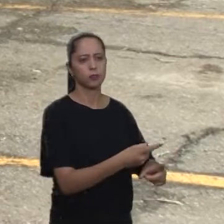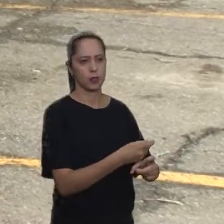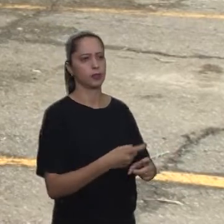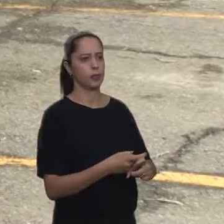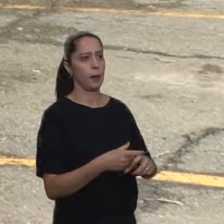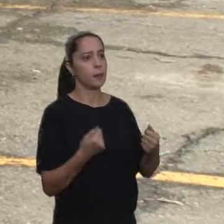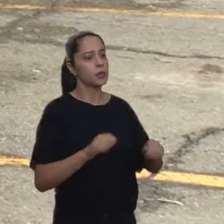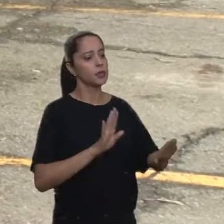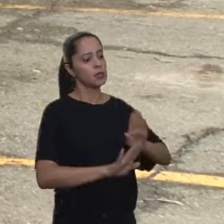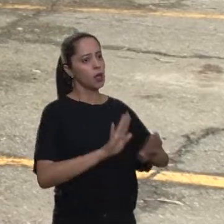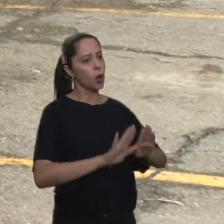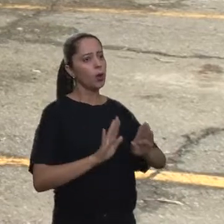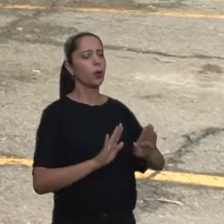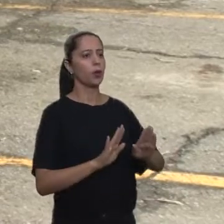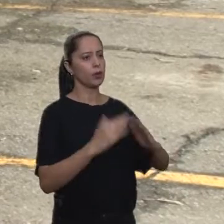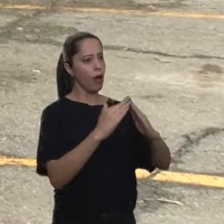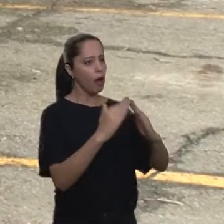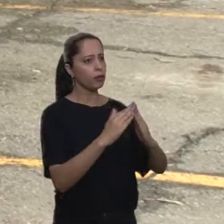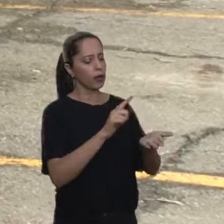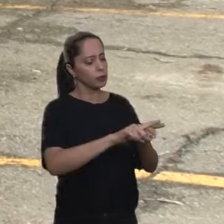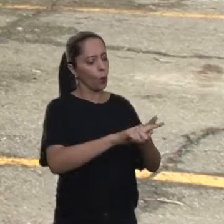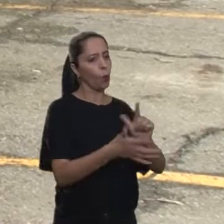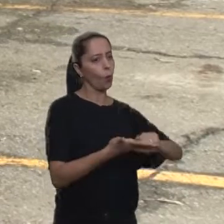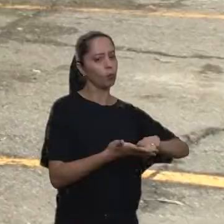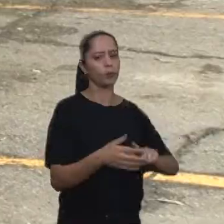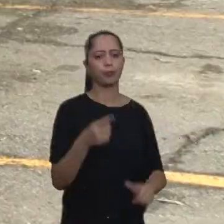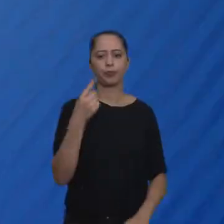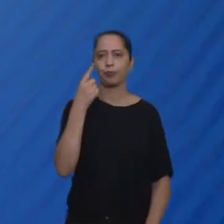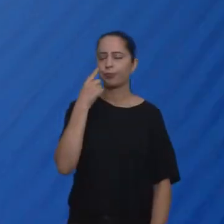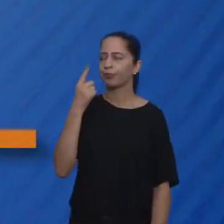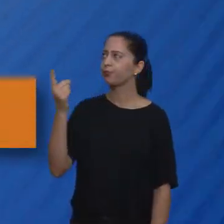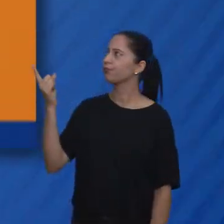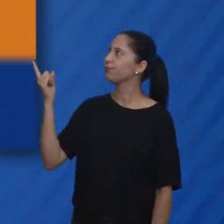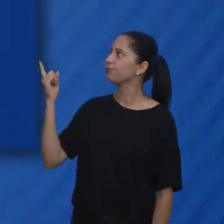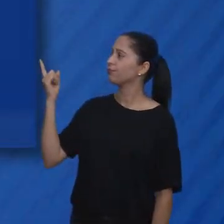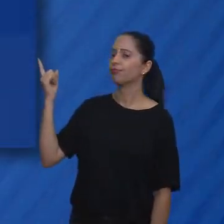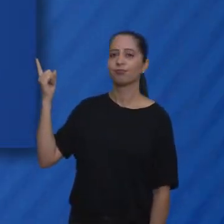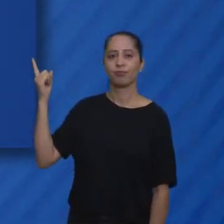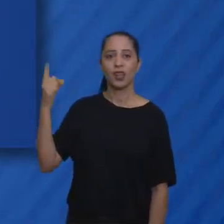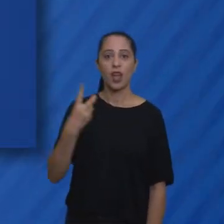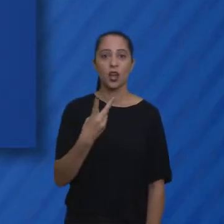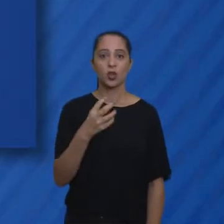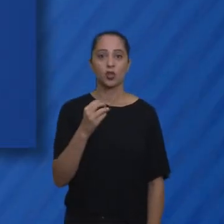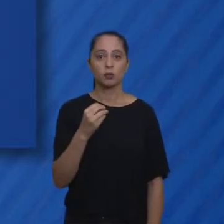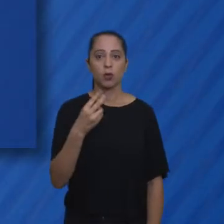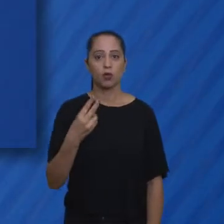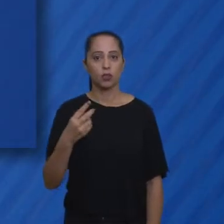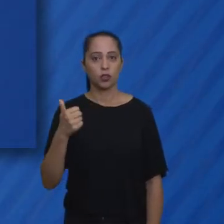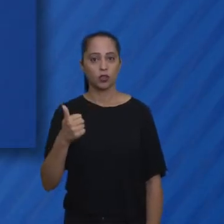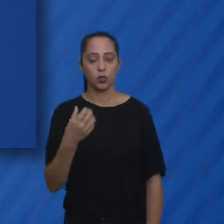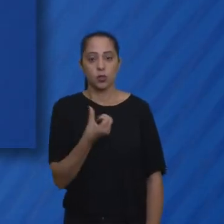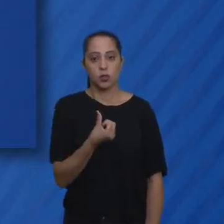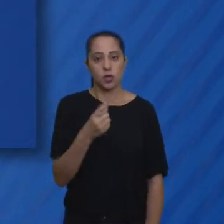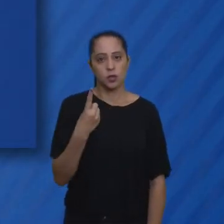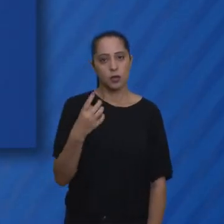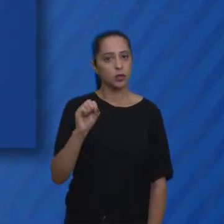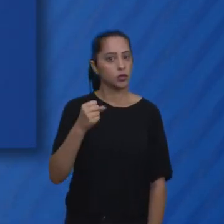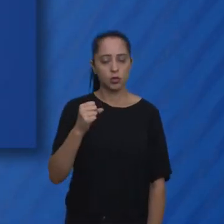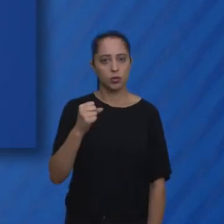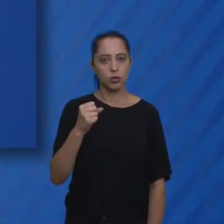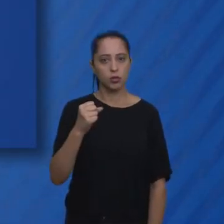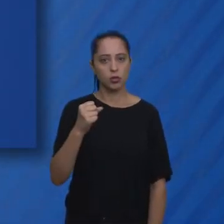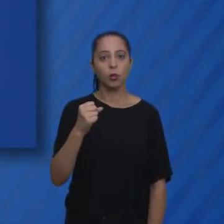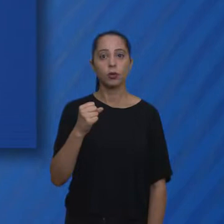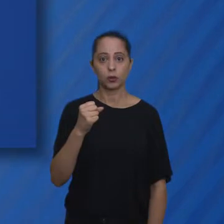inservíveis, nos cuidados que elas precisam, né, ter com os seus imóveis. São José fechou 2021 com 618